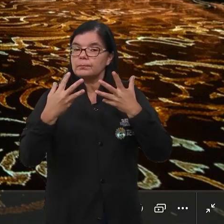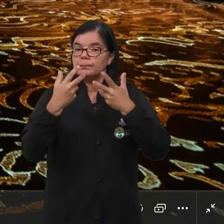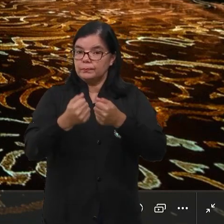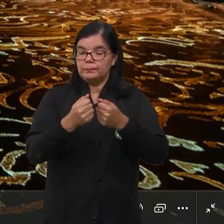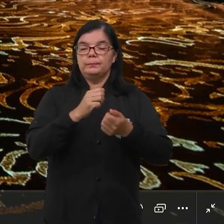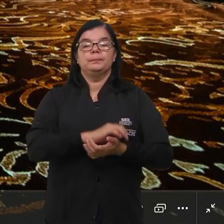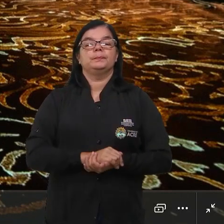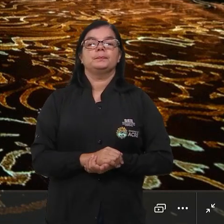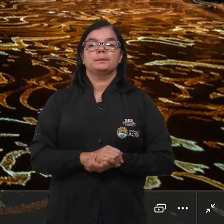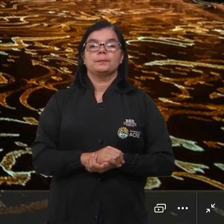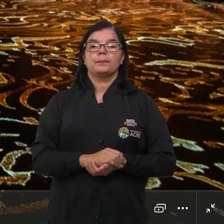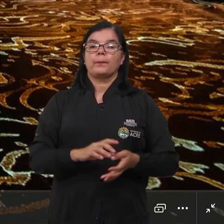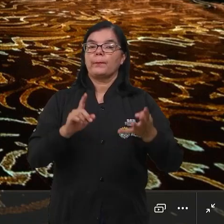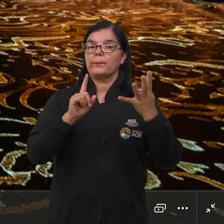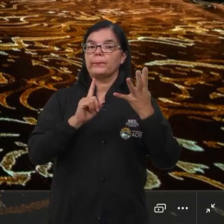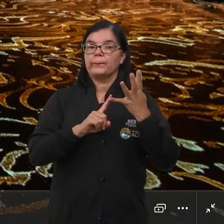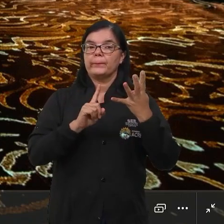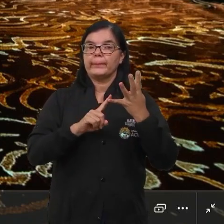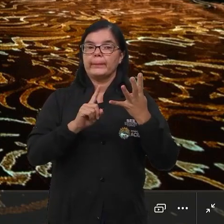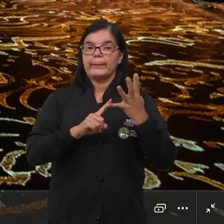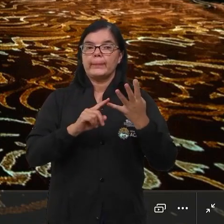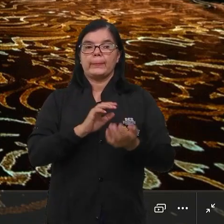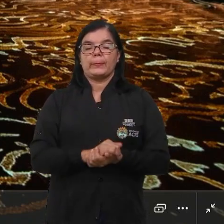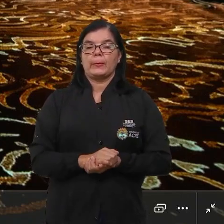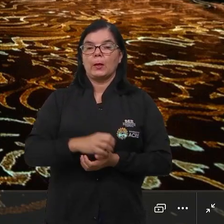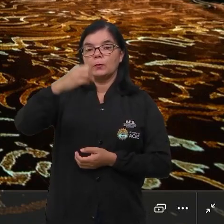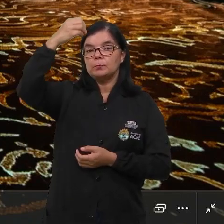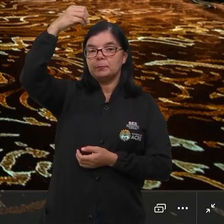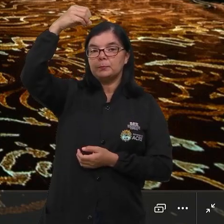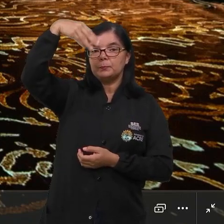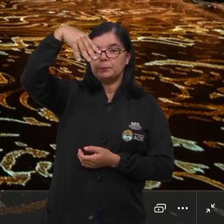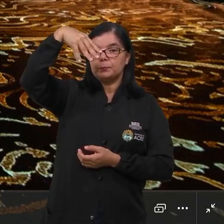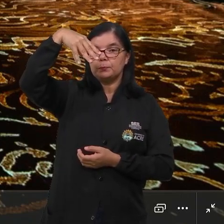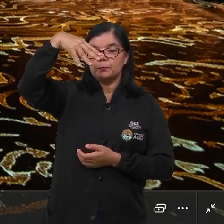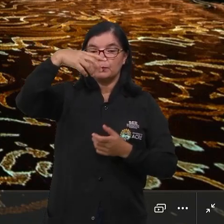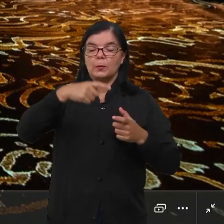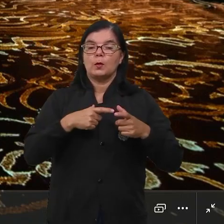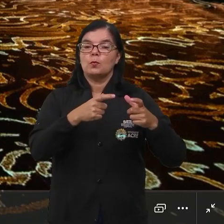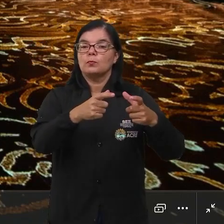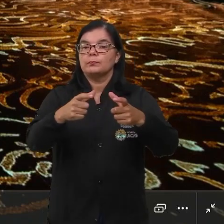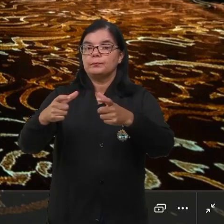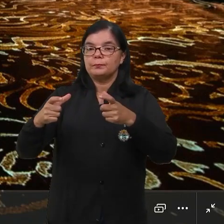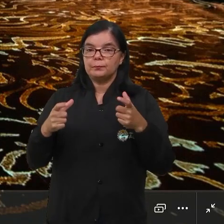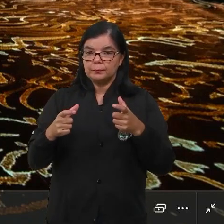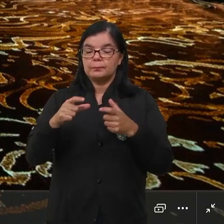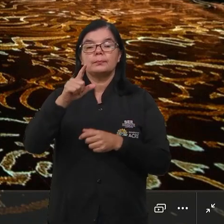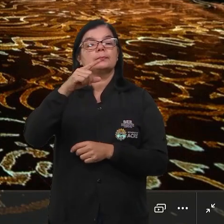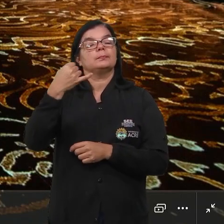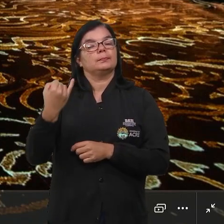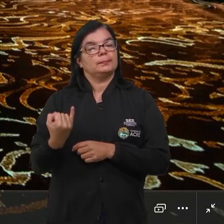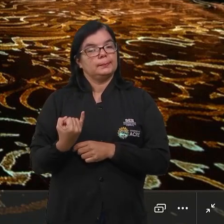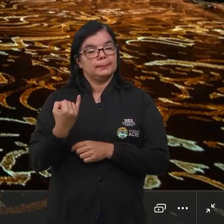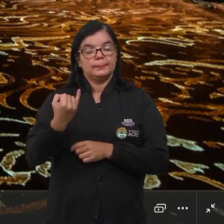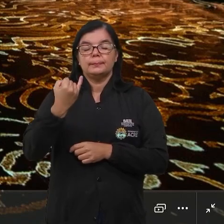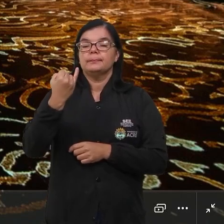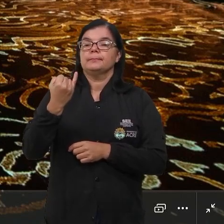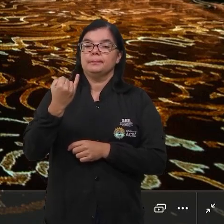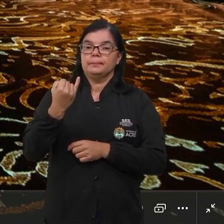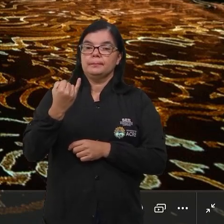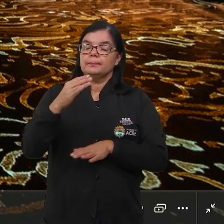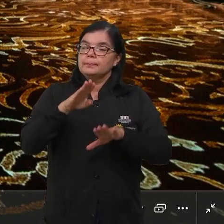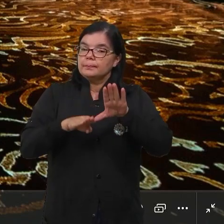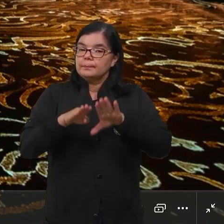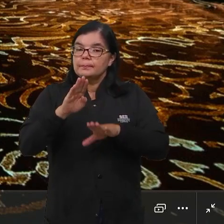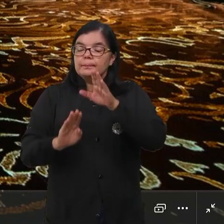processo. Na etapa 4, iluminação e ambientação. É importante demais. Às